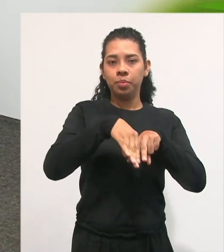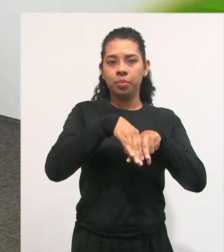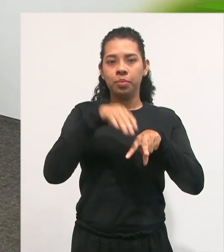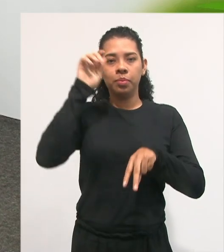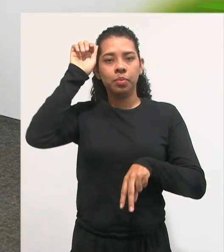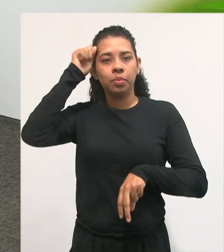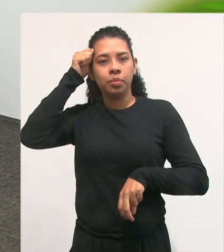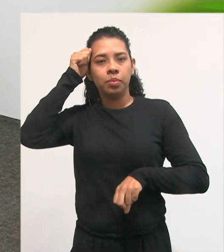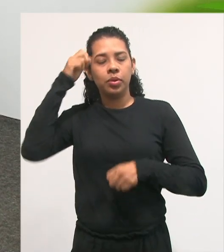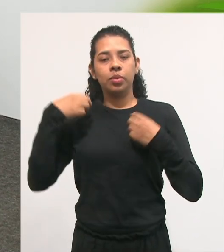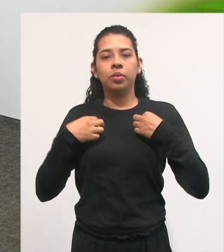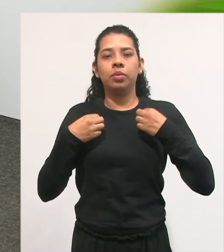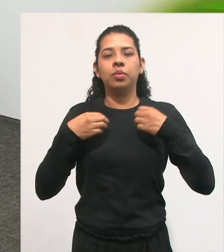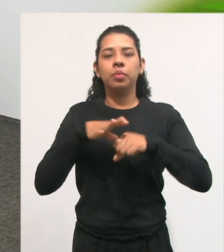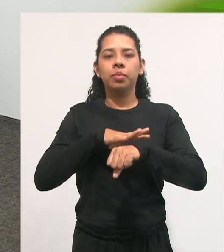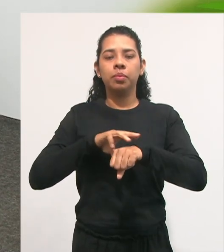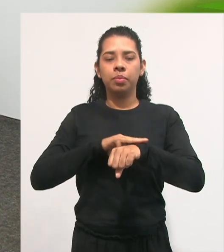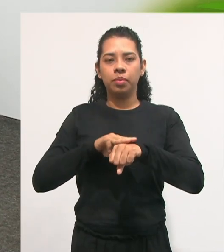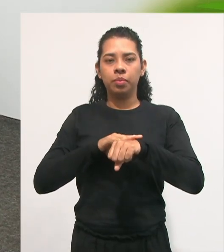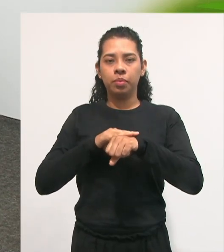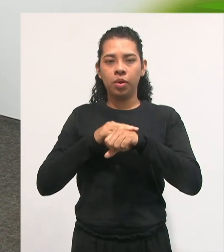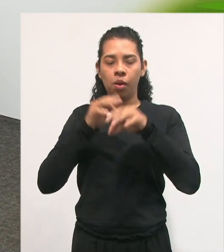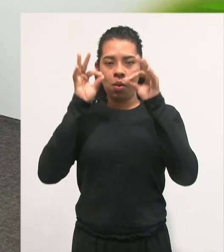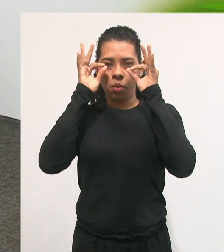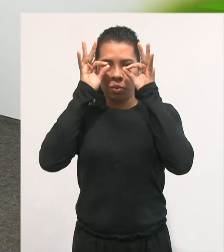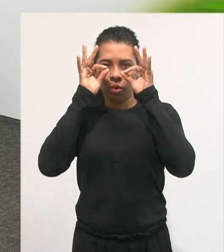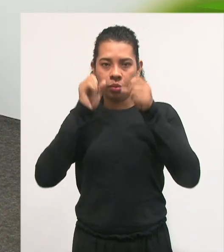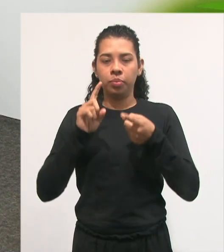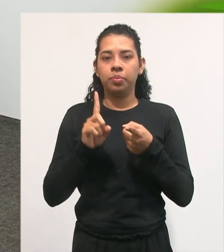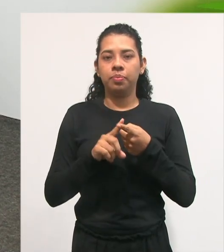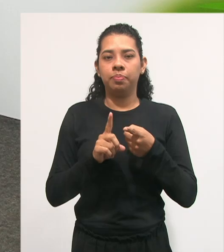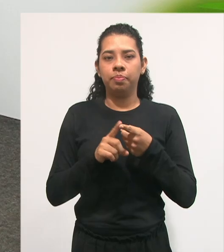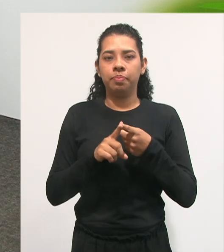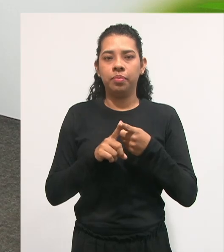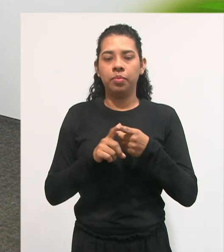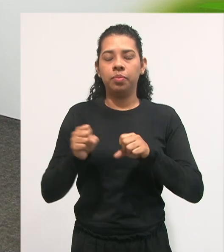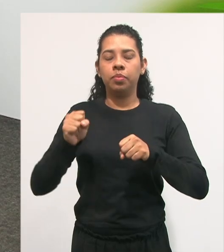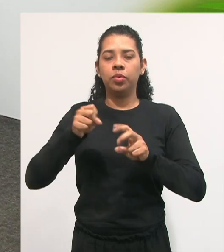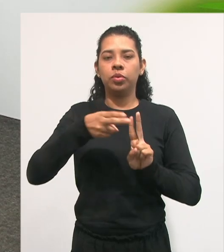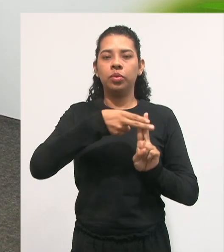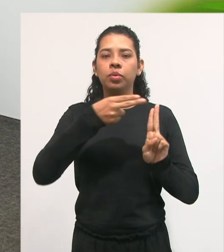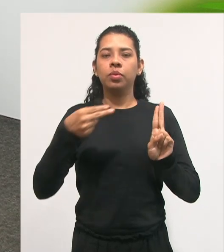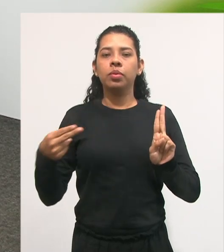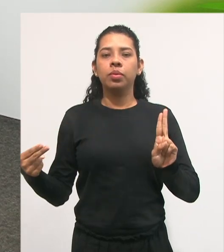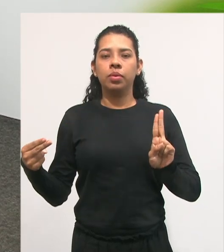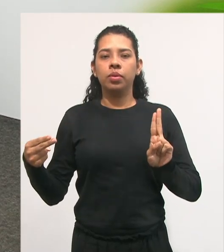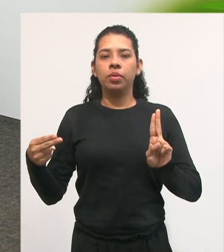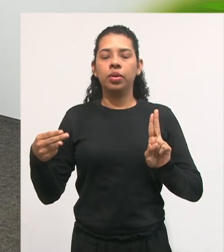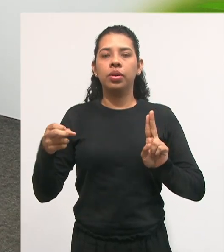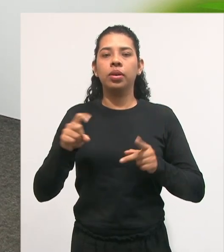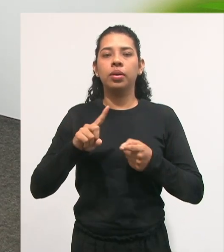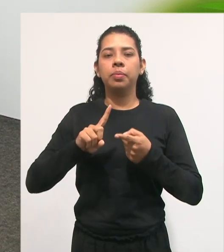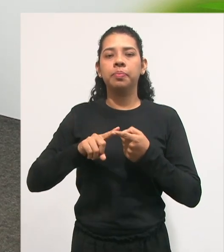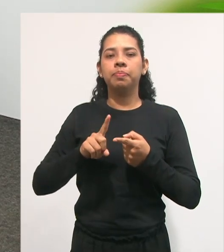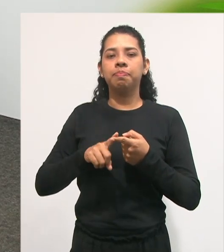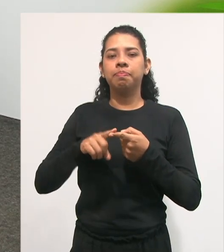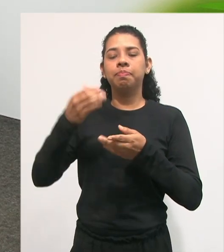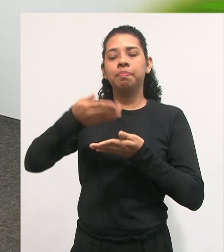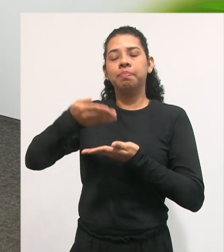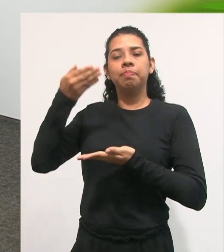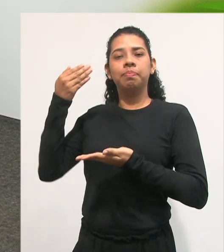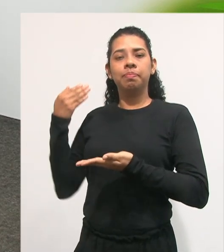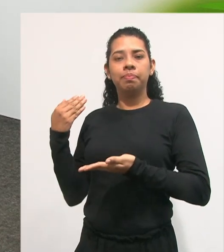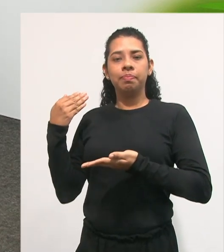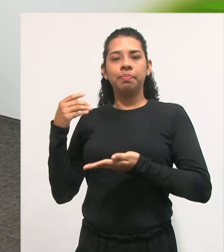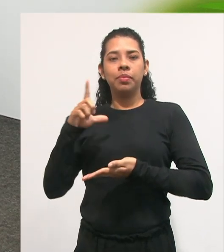blusa marrom e uso óculos. Eu estou aqui nos estúdios do campus Zona Norte e atrás de mim tem um painel branco com